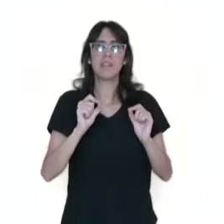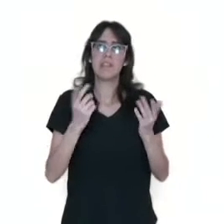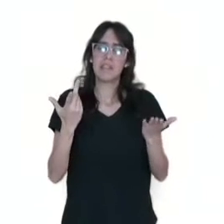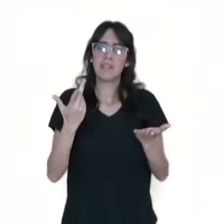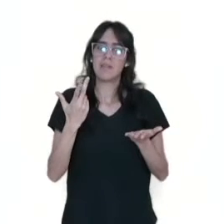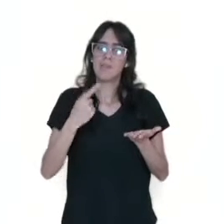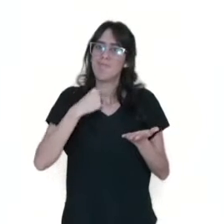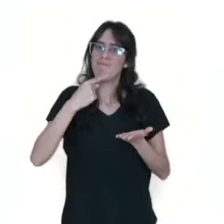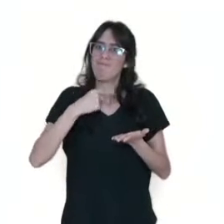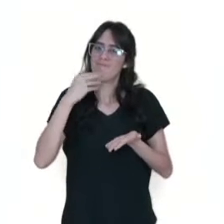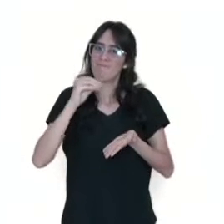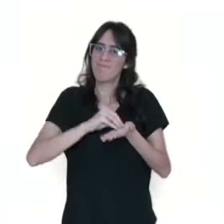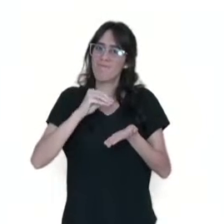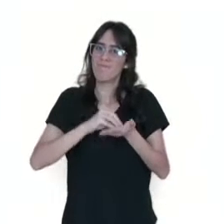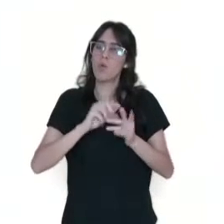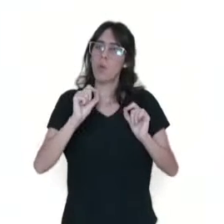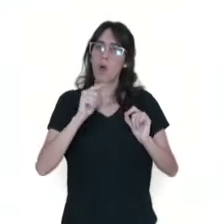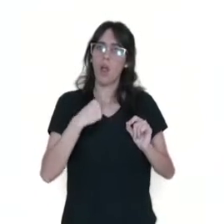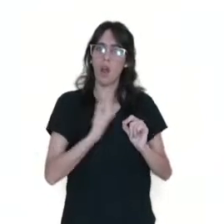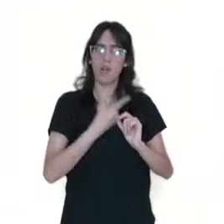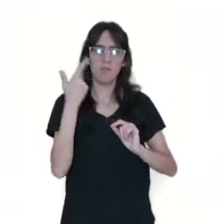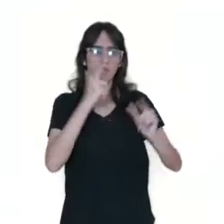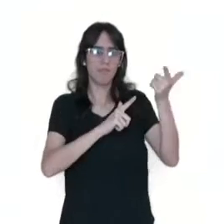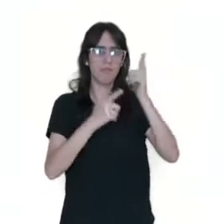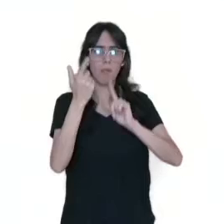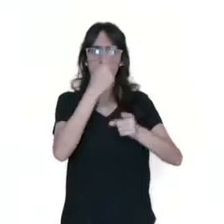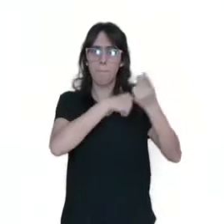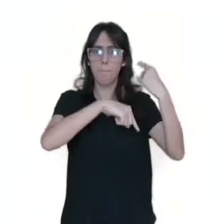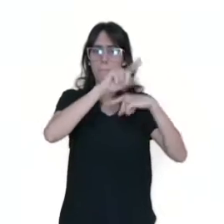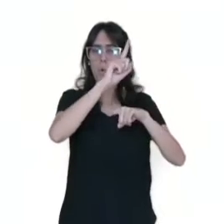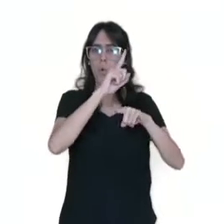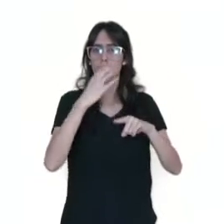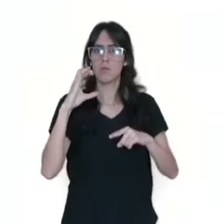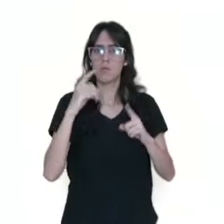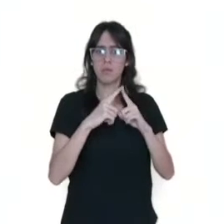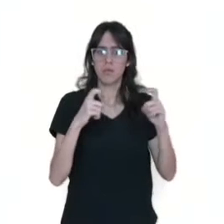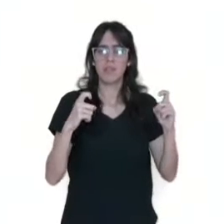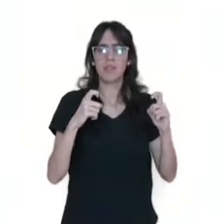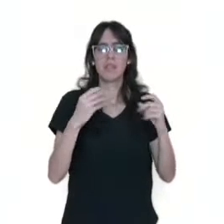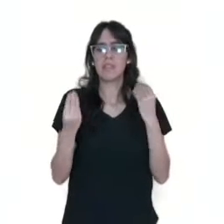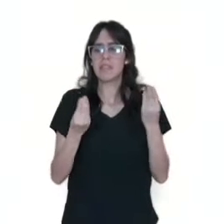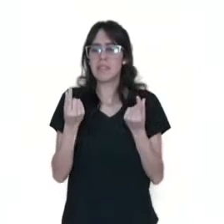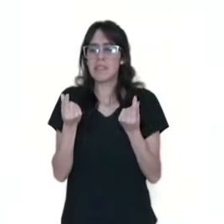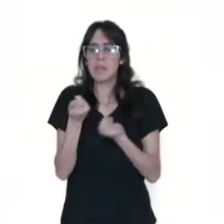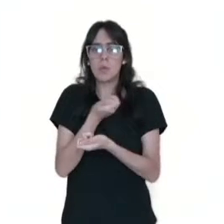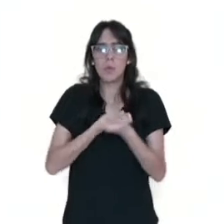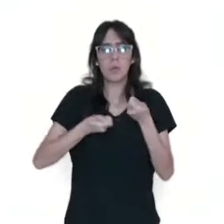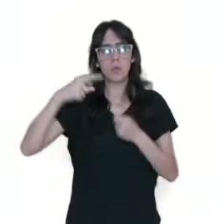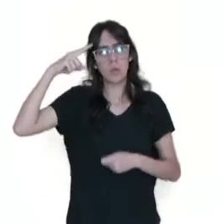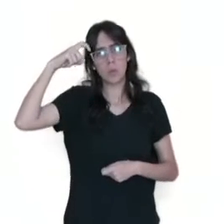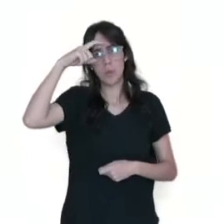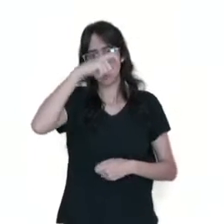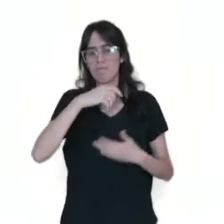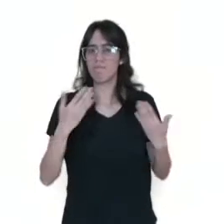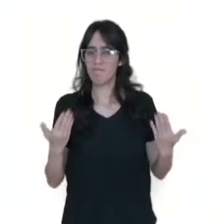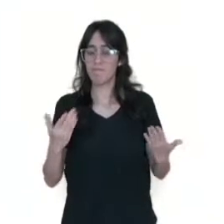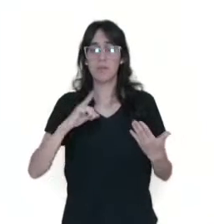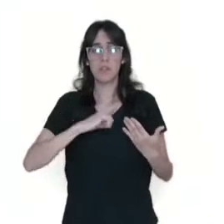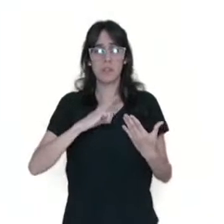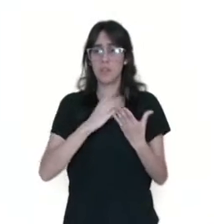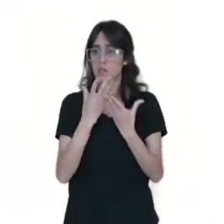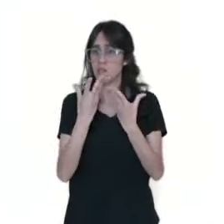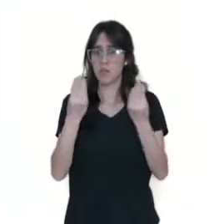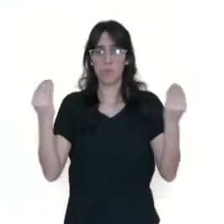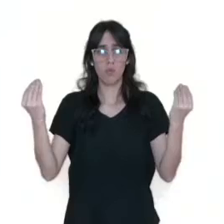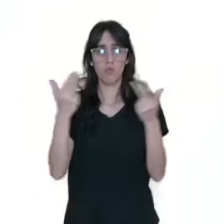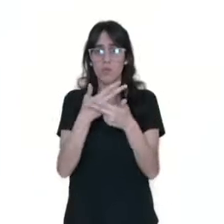óbvia para aplicar nossas conquistas científicas às necessidades econômicas. E muitos dos eletrodomésticos da